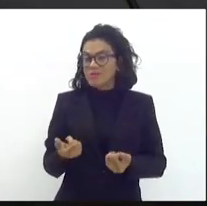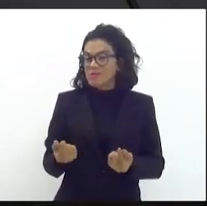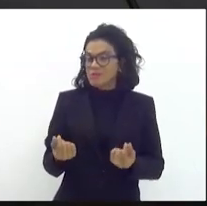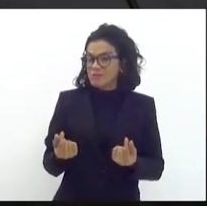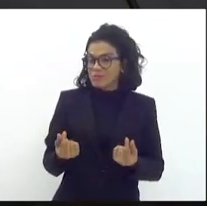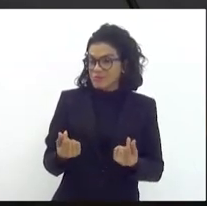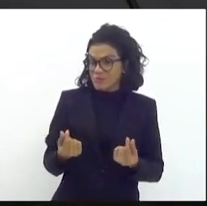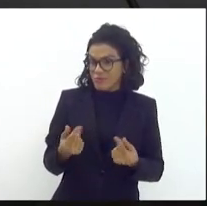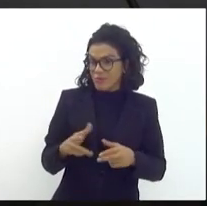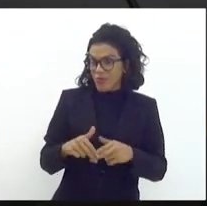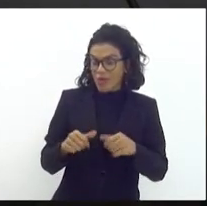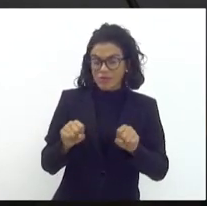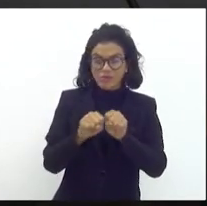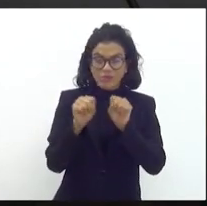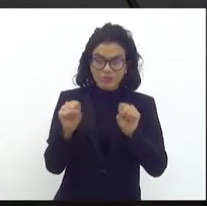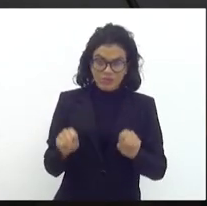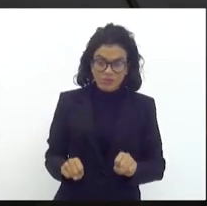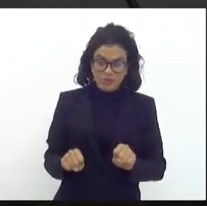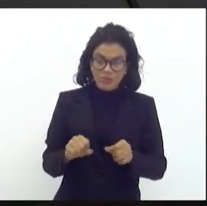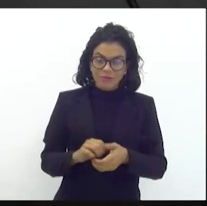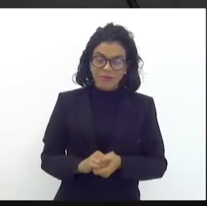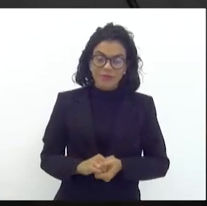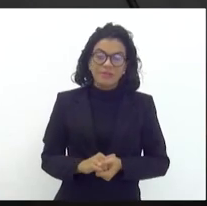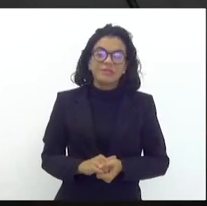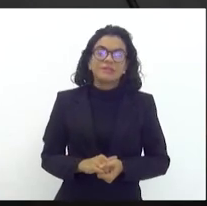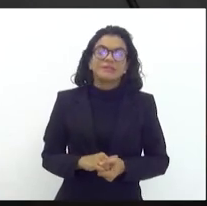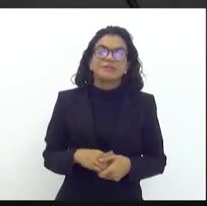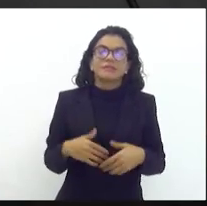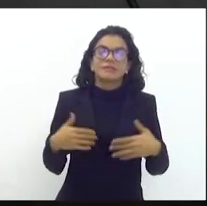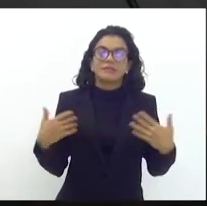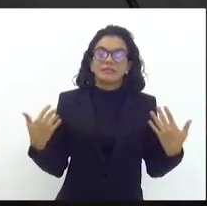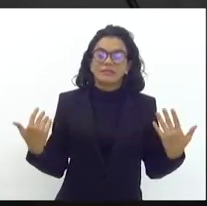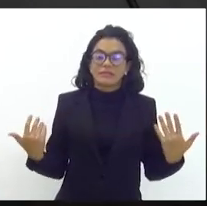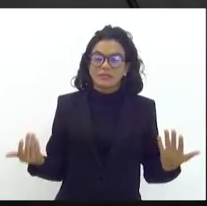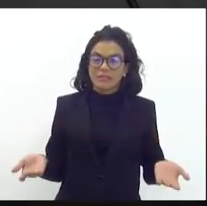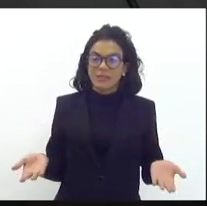nosso sistema né então assim